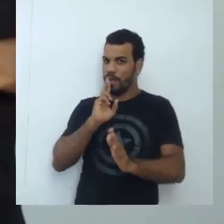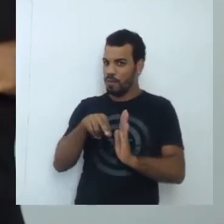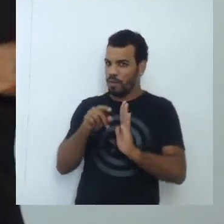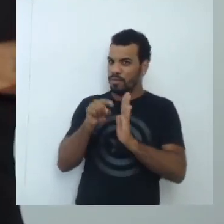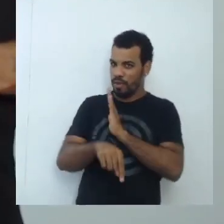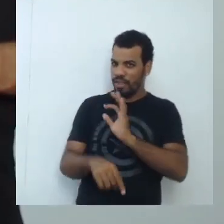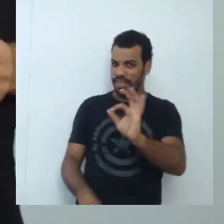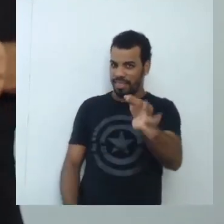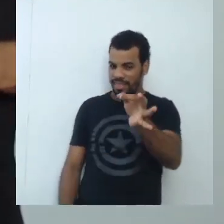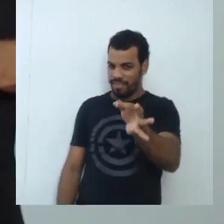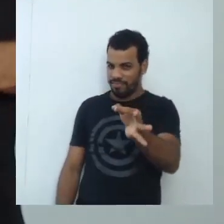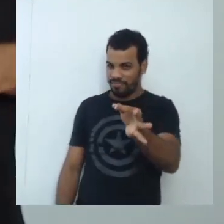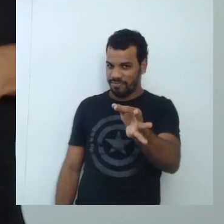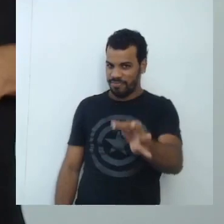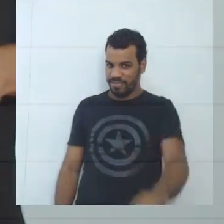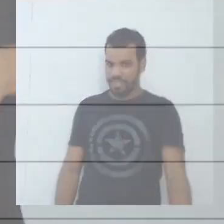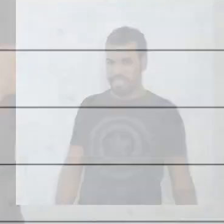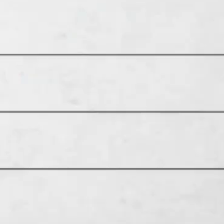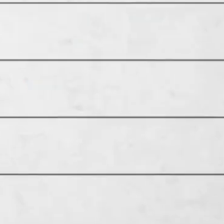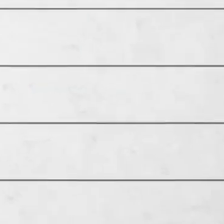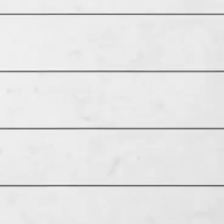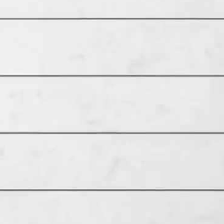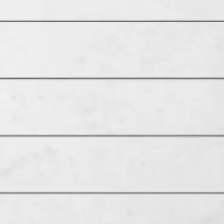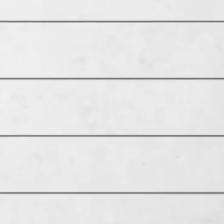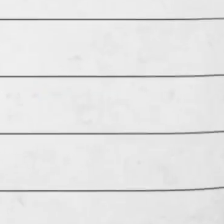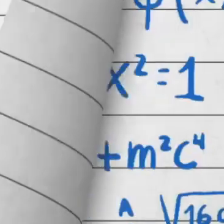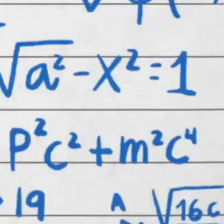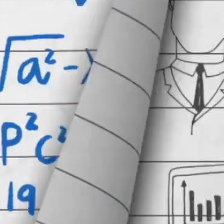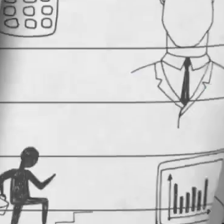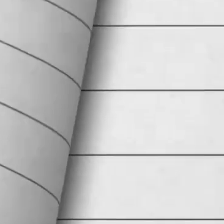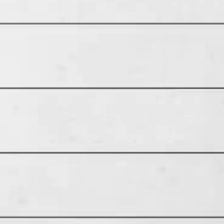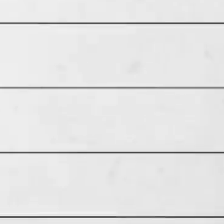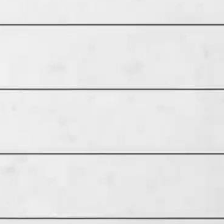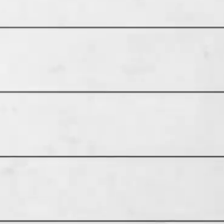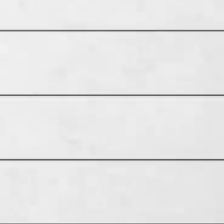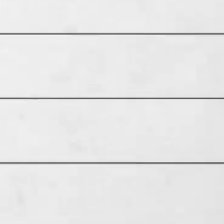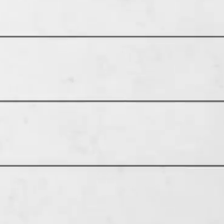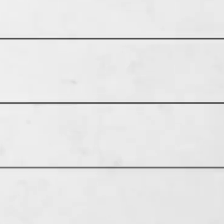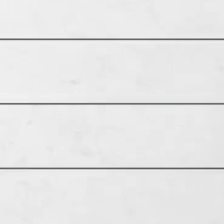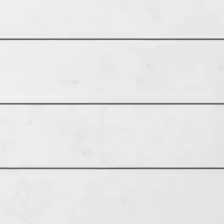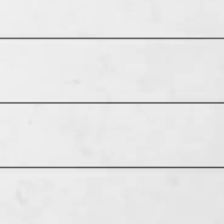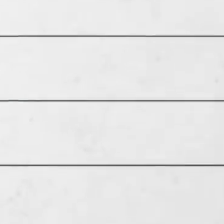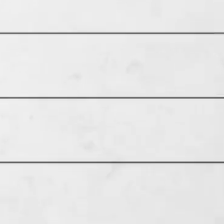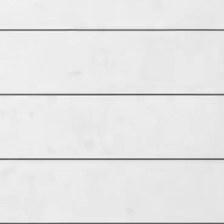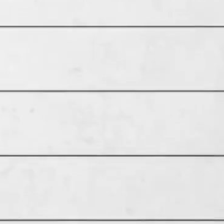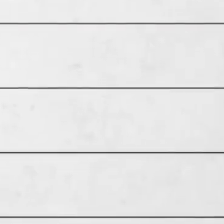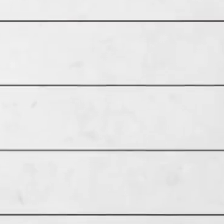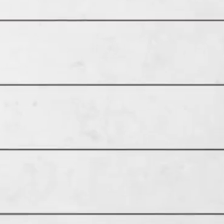resposta para essa questão. Até logo!